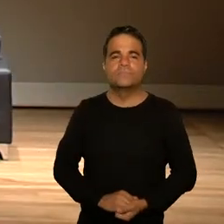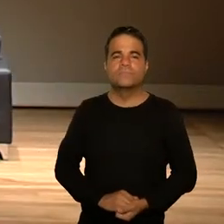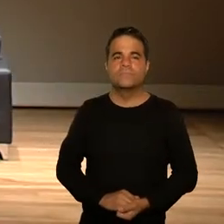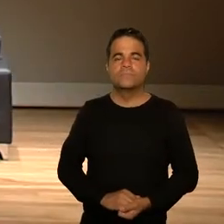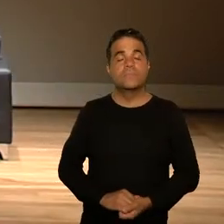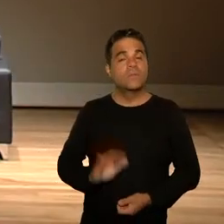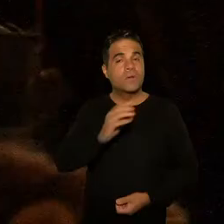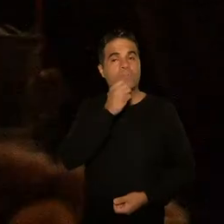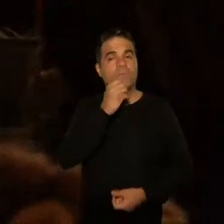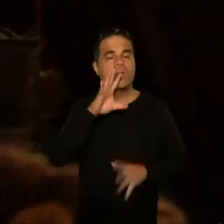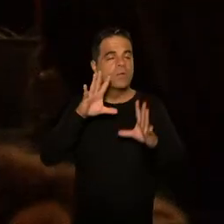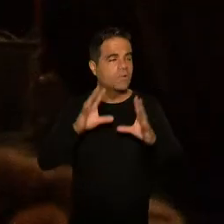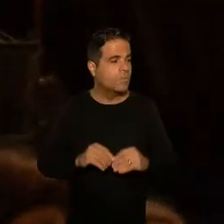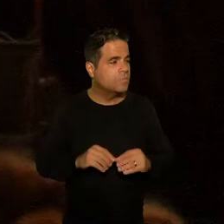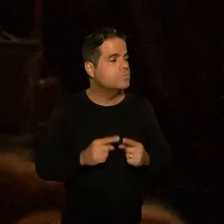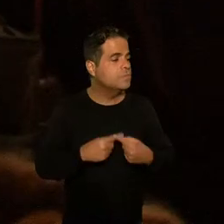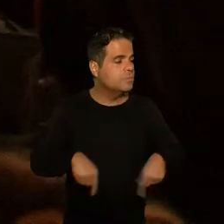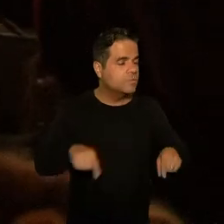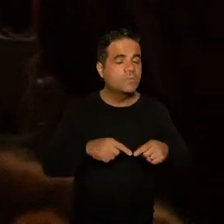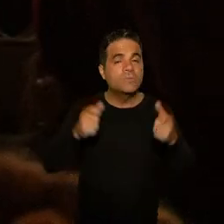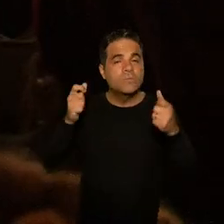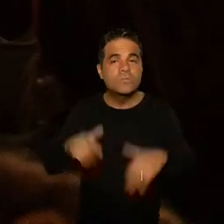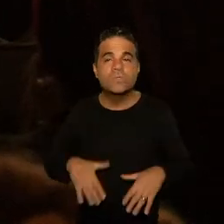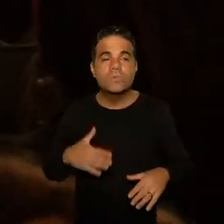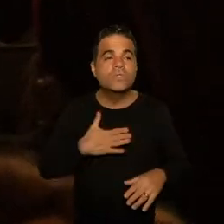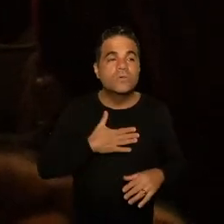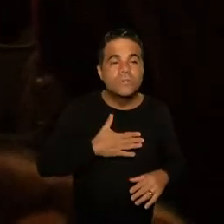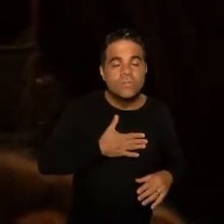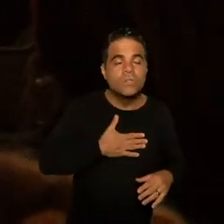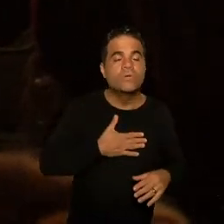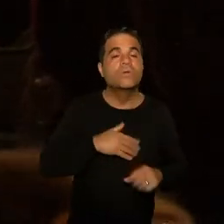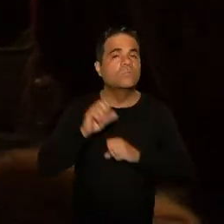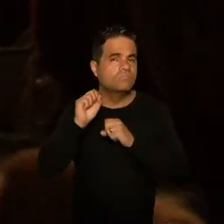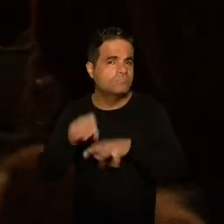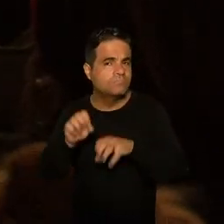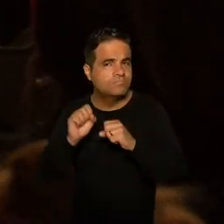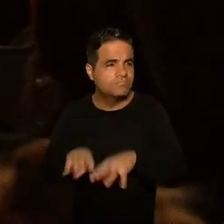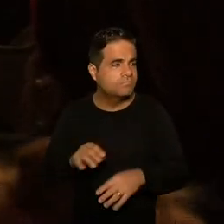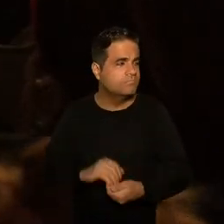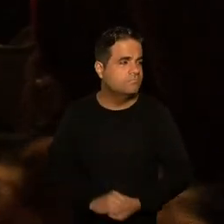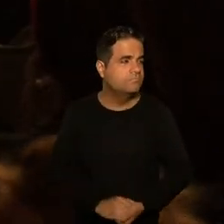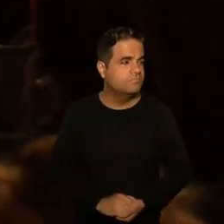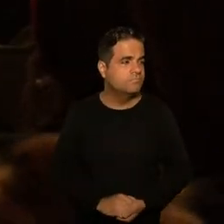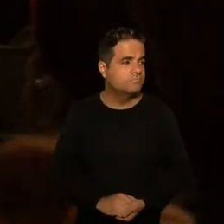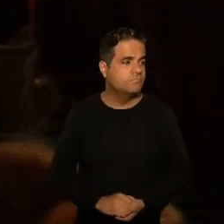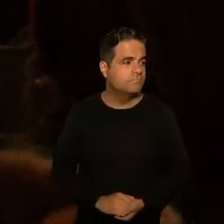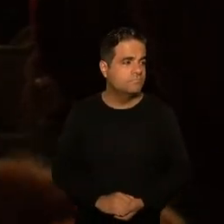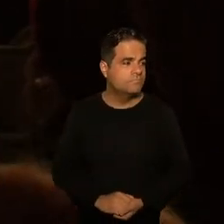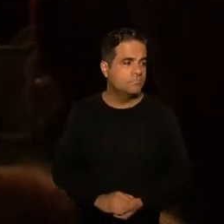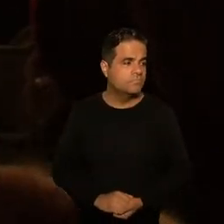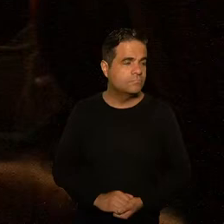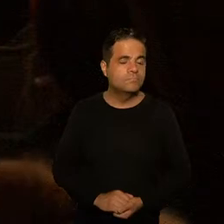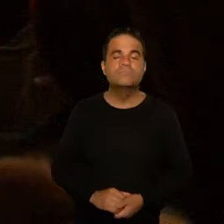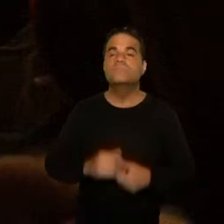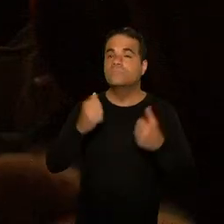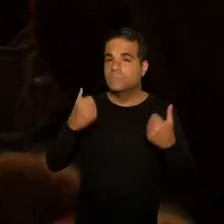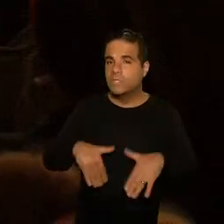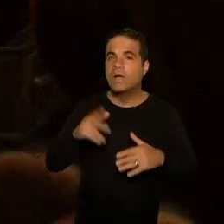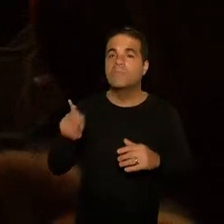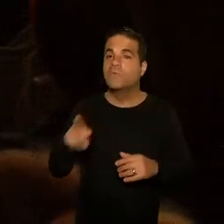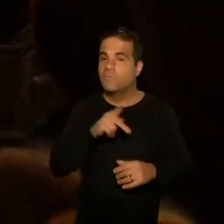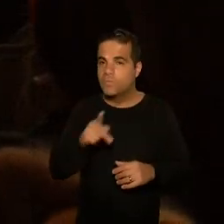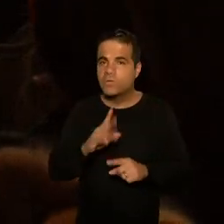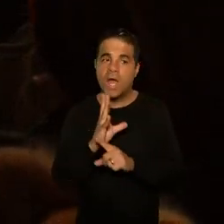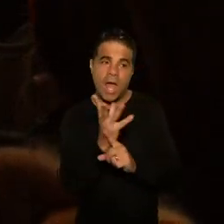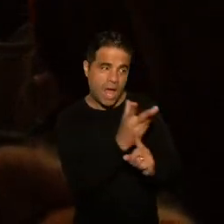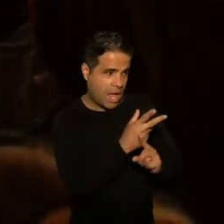Boa noite meu nome é Diana sou Educadora museu também já fui professora